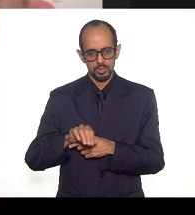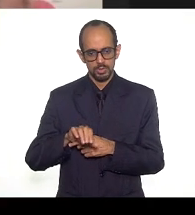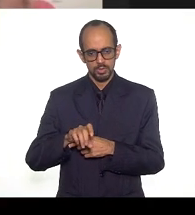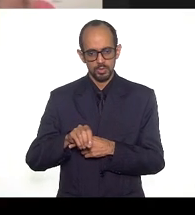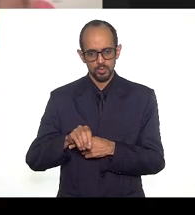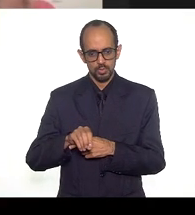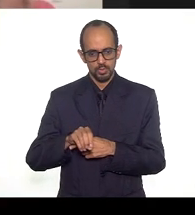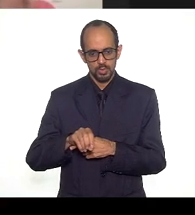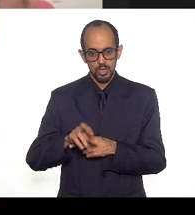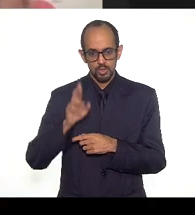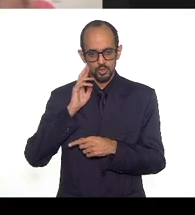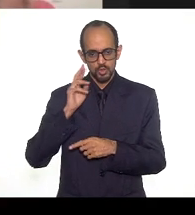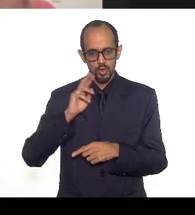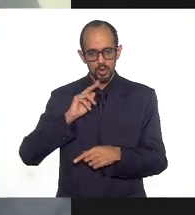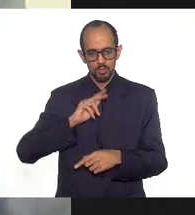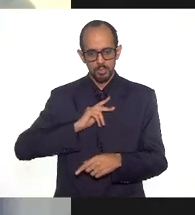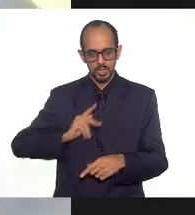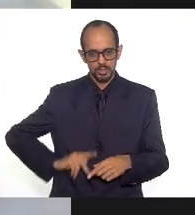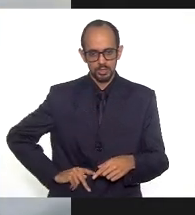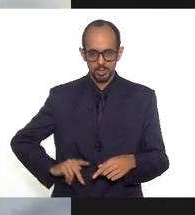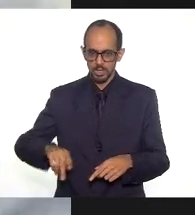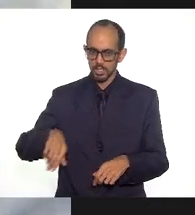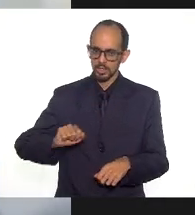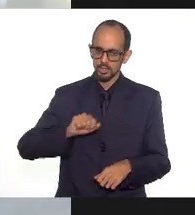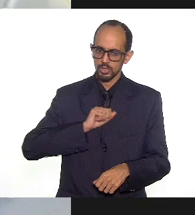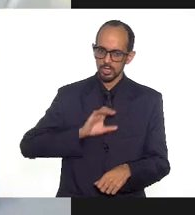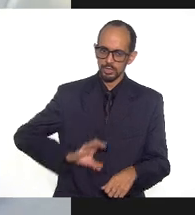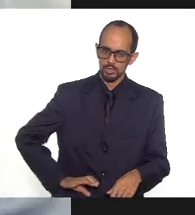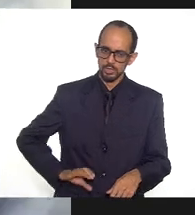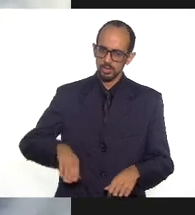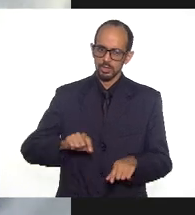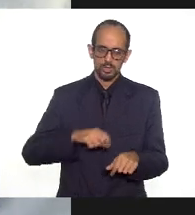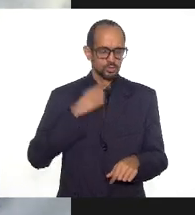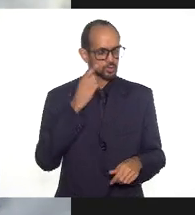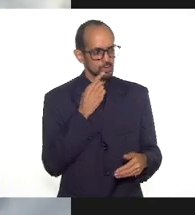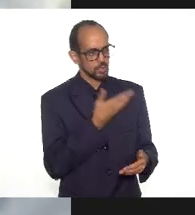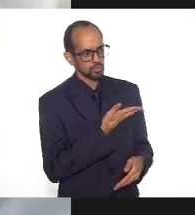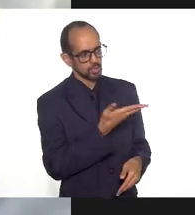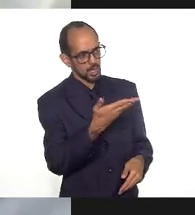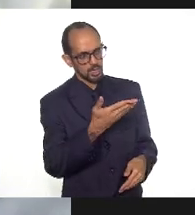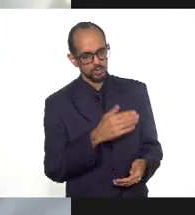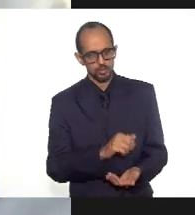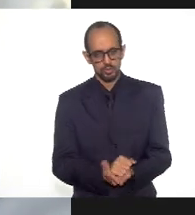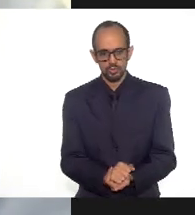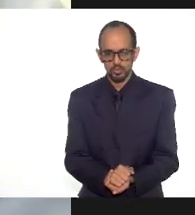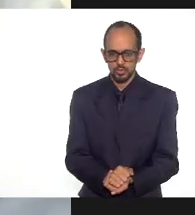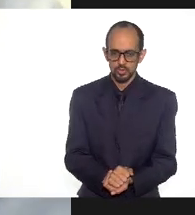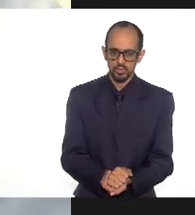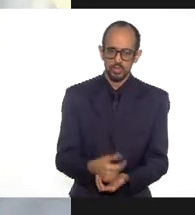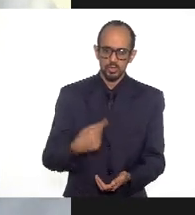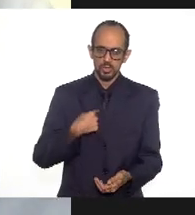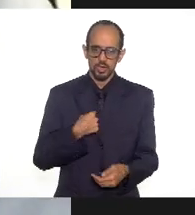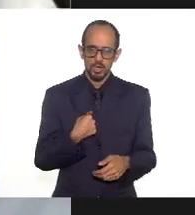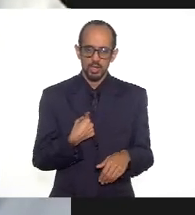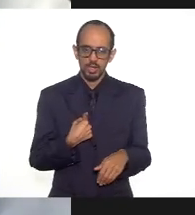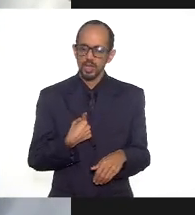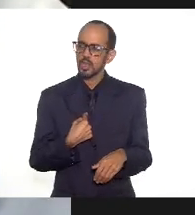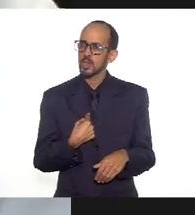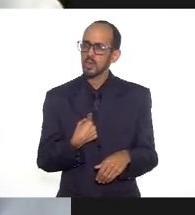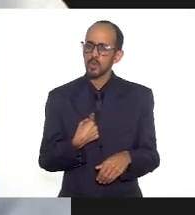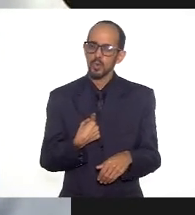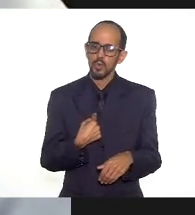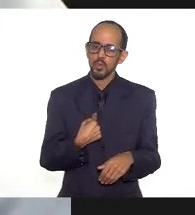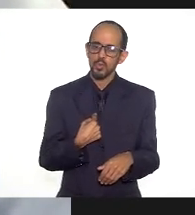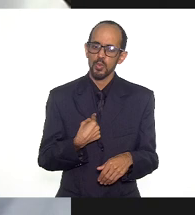Senhor presidente André Siciliano, senhoras e senhores deputados e deputadas, eu confesso que